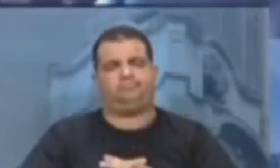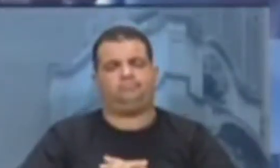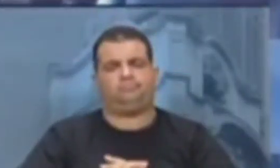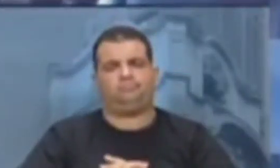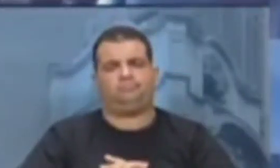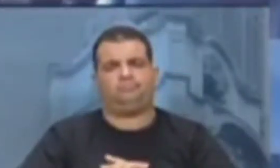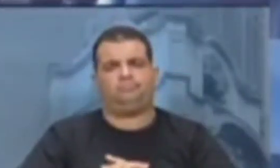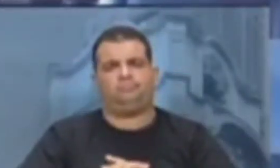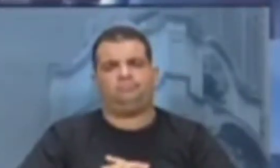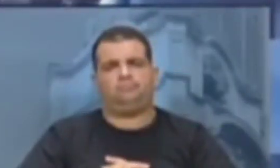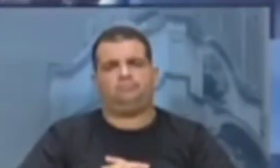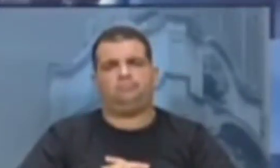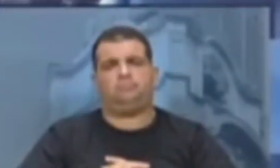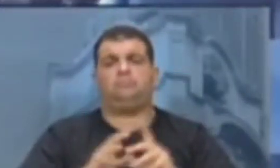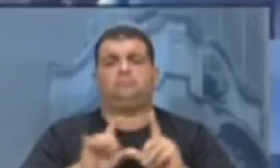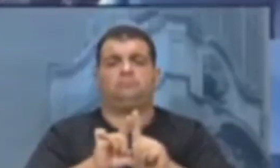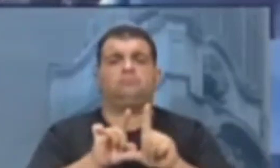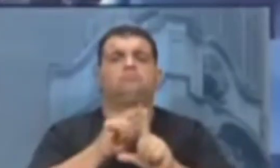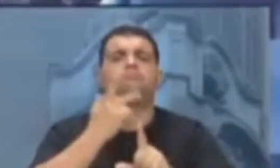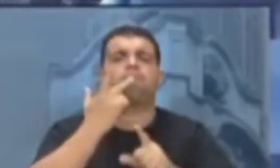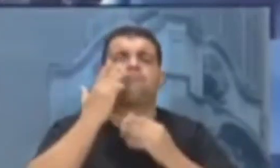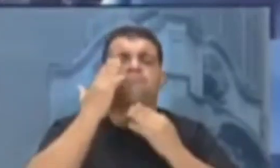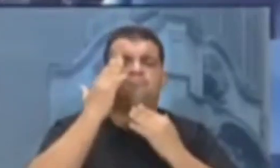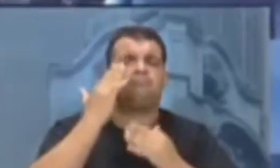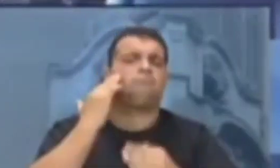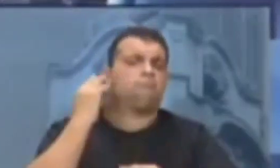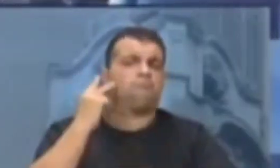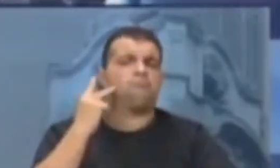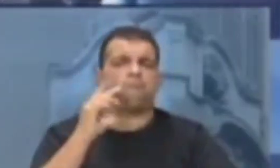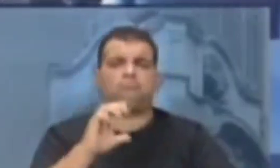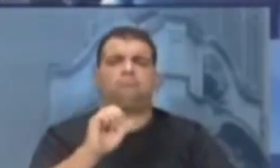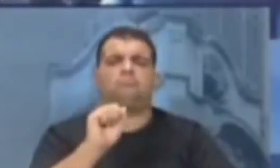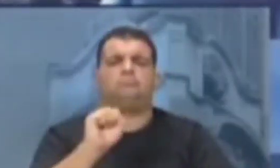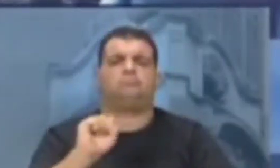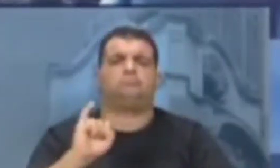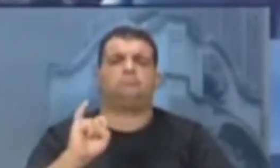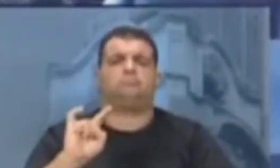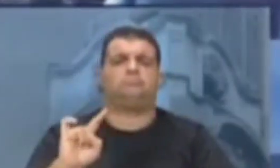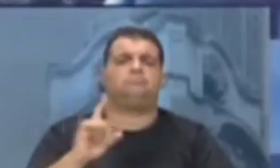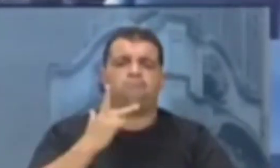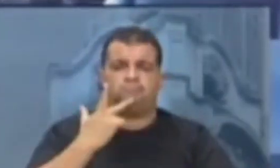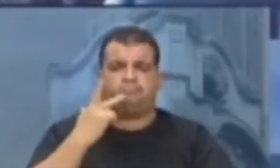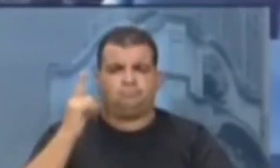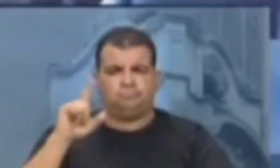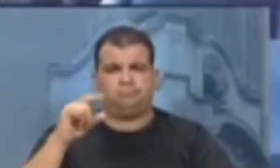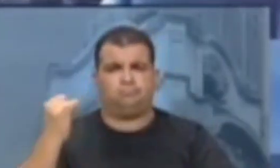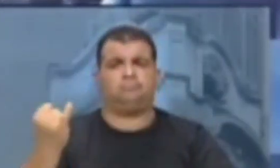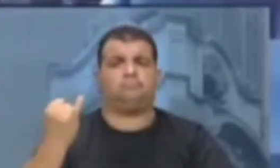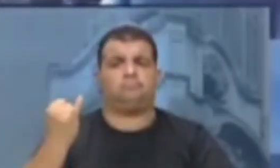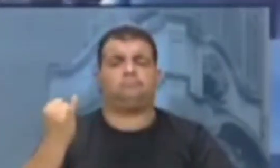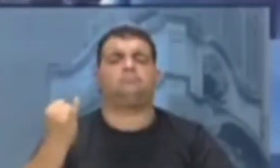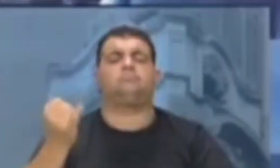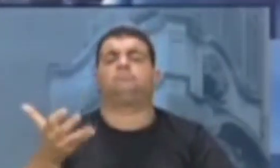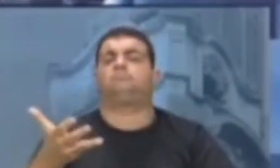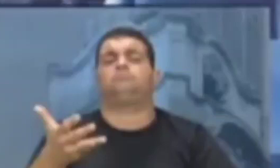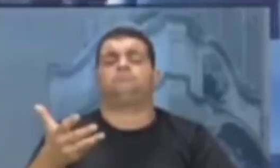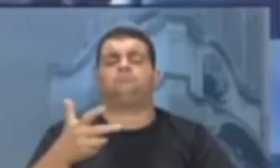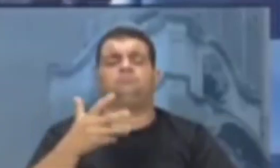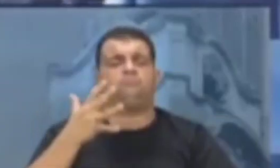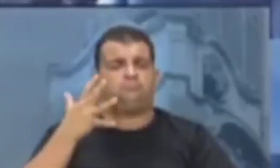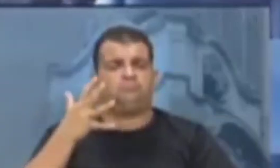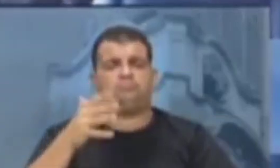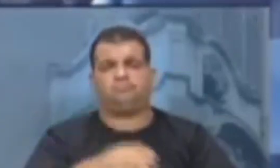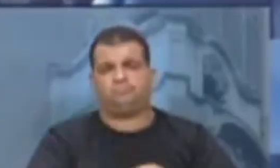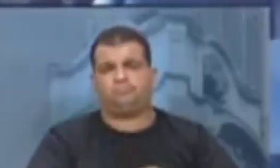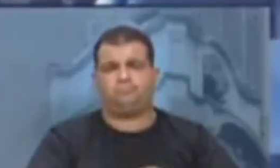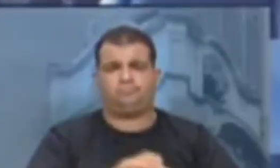coloco, então, mais uma vez, agradecendo as palavras do Cassiá, que foram muito importantes no dia de hoje. Lembrar